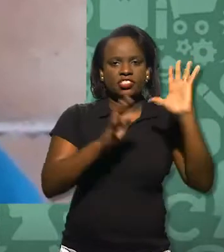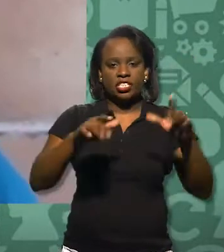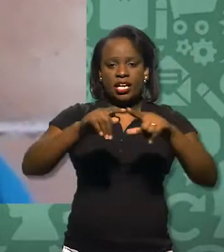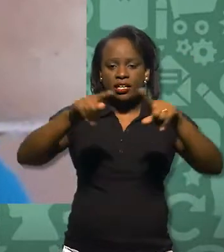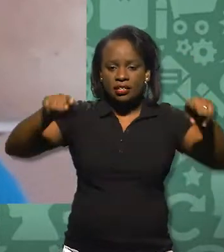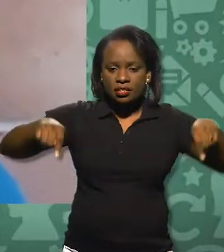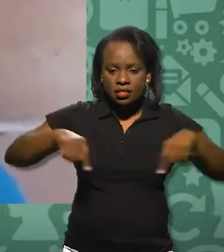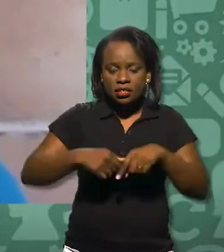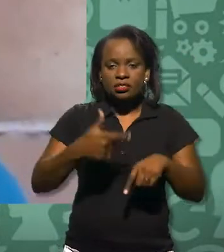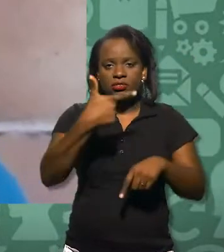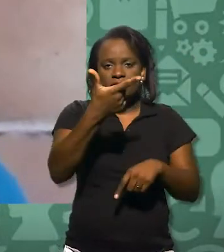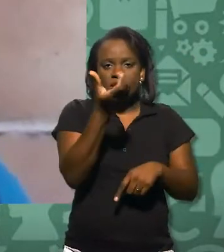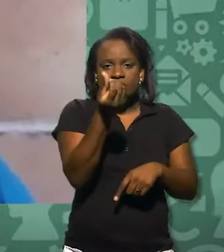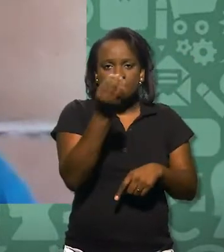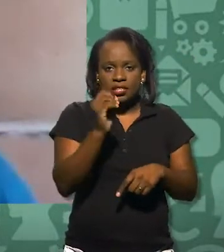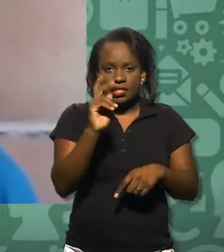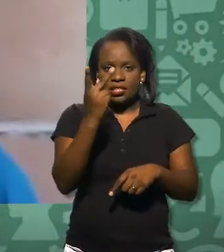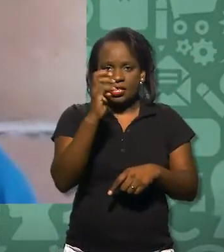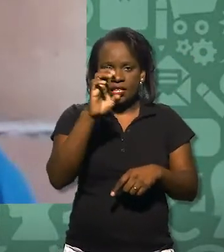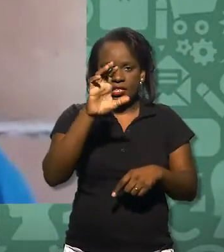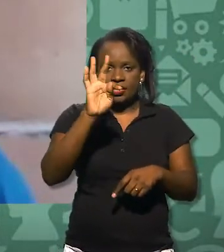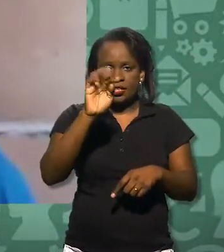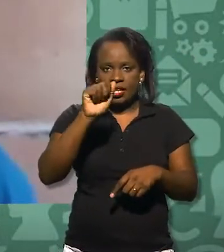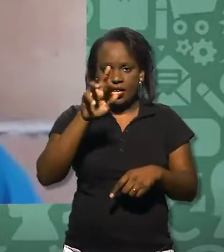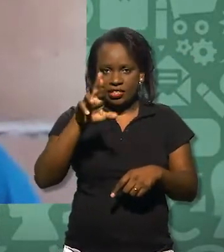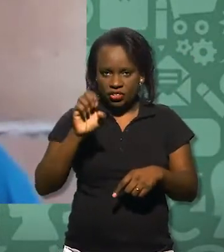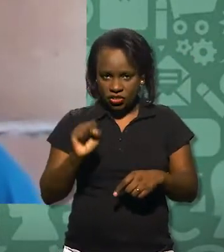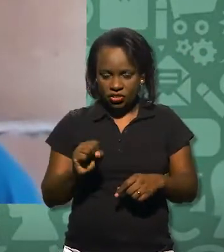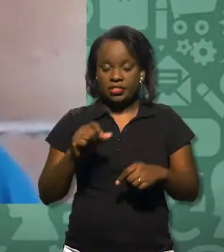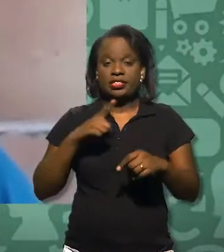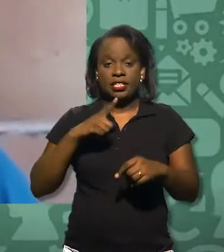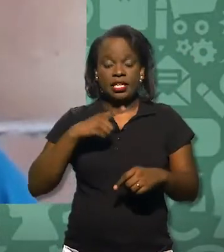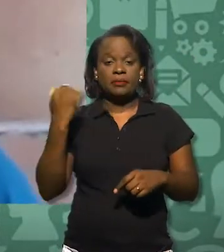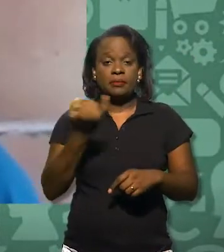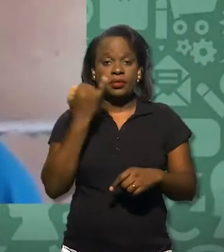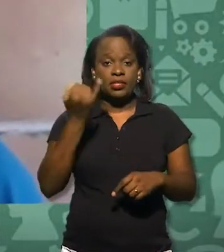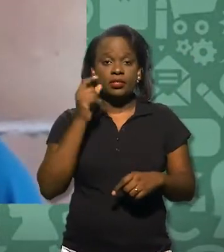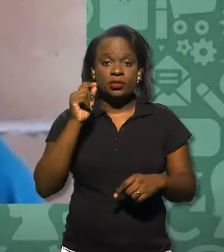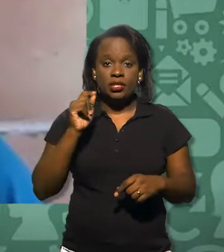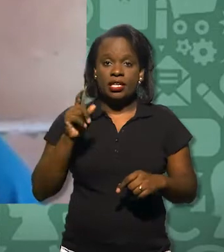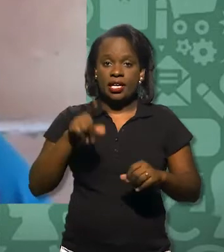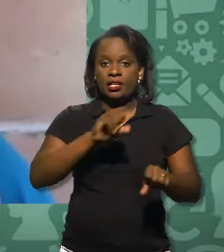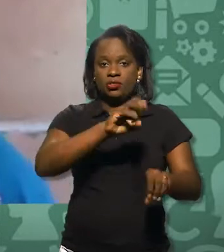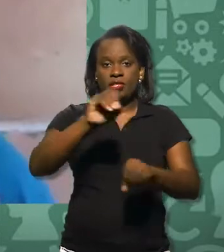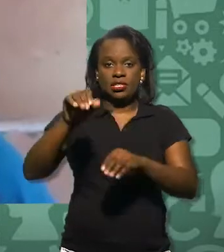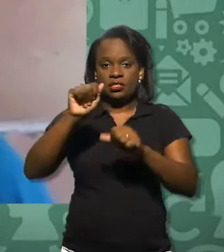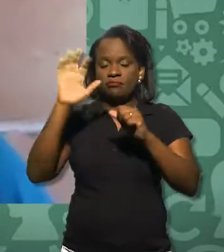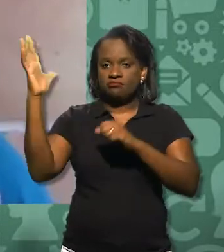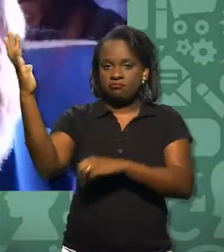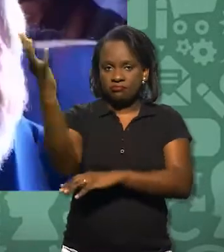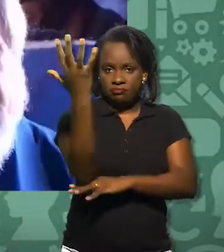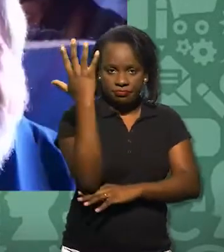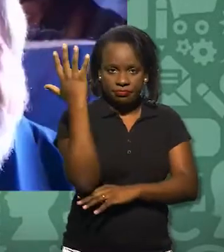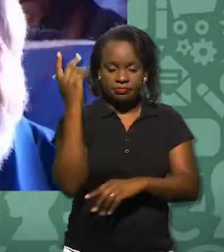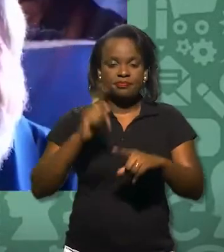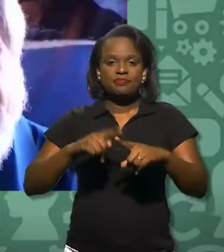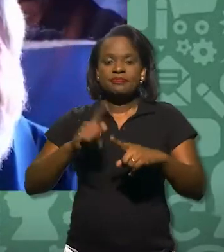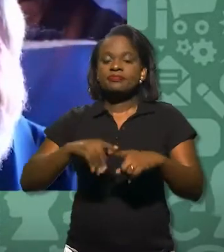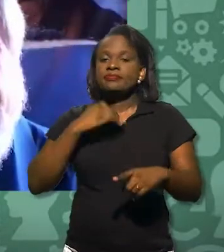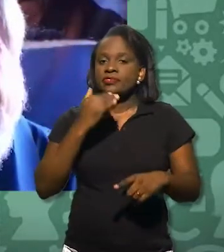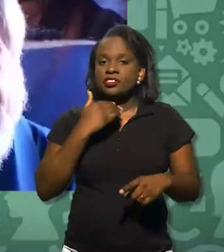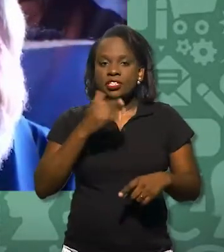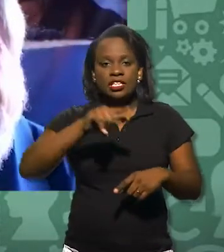260 hectares recuperados de Mata Atlântica, mas temos um componente muito importante que é de educação ambiental, porque